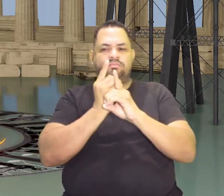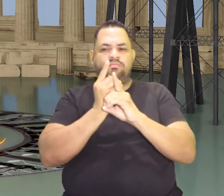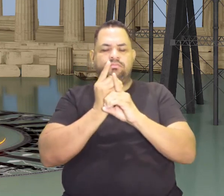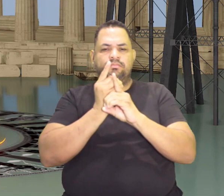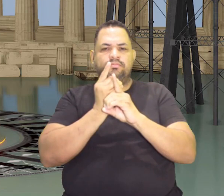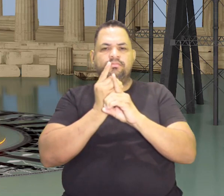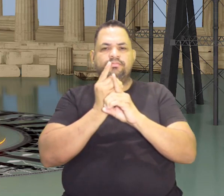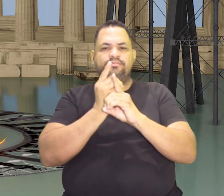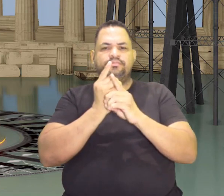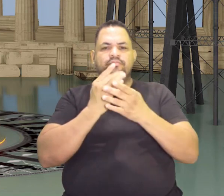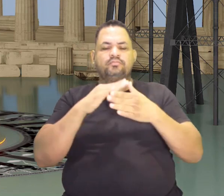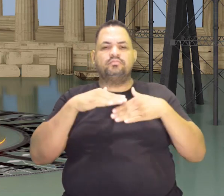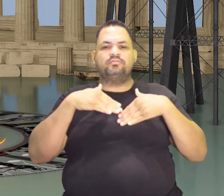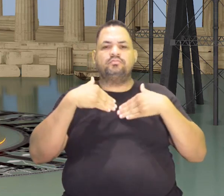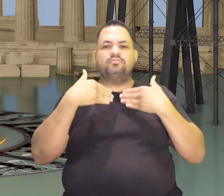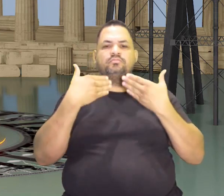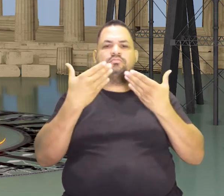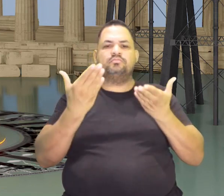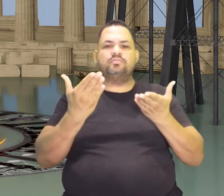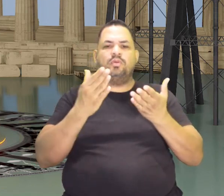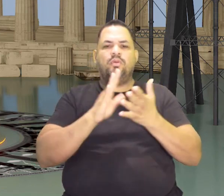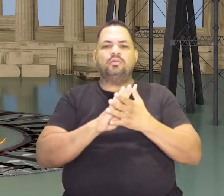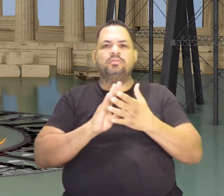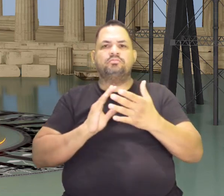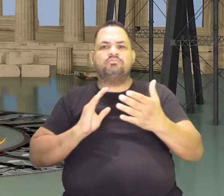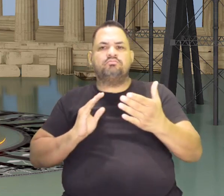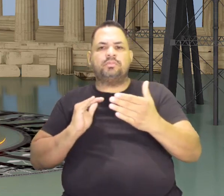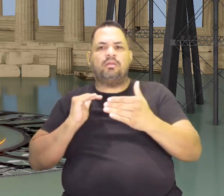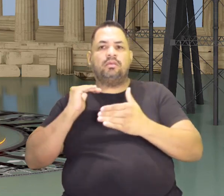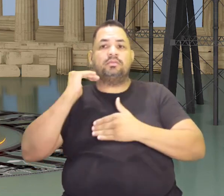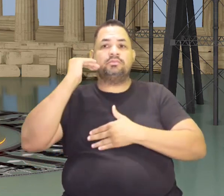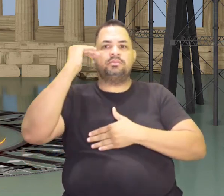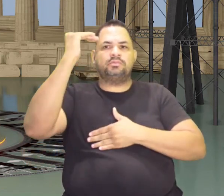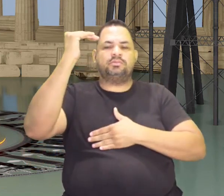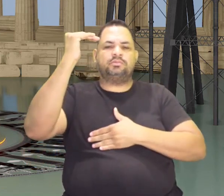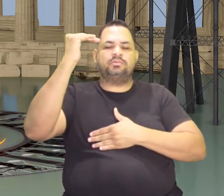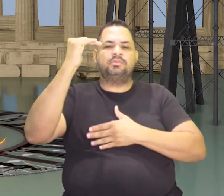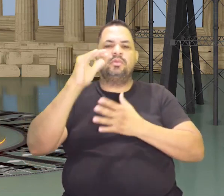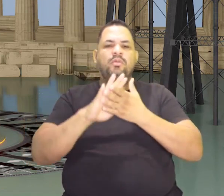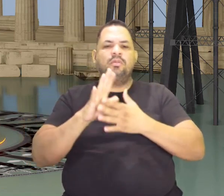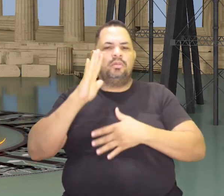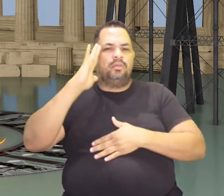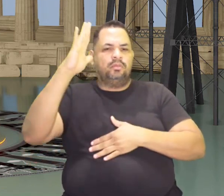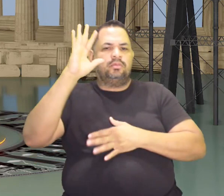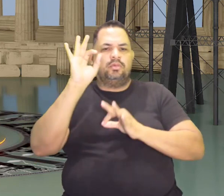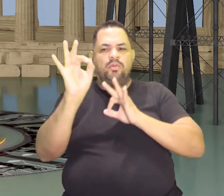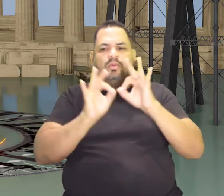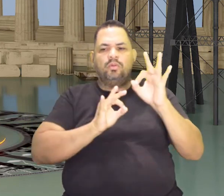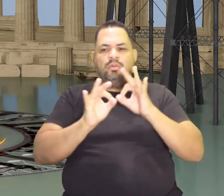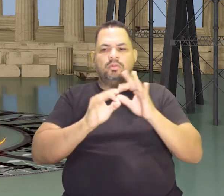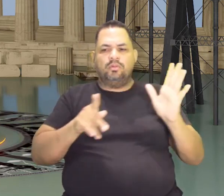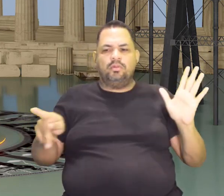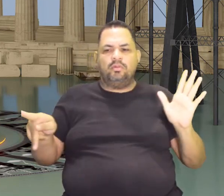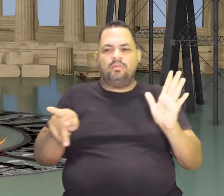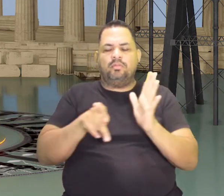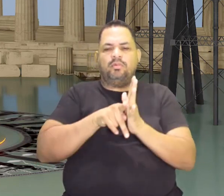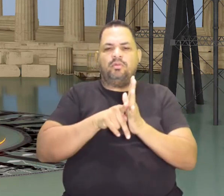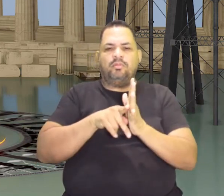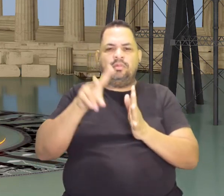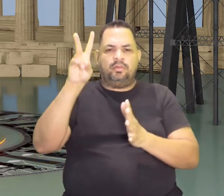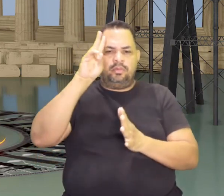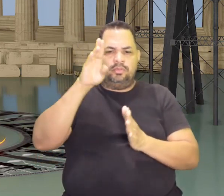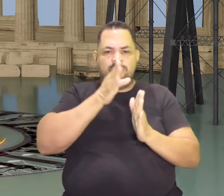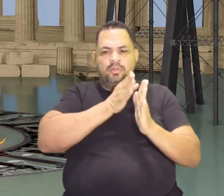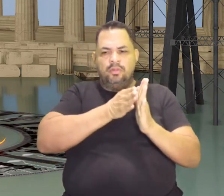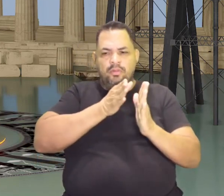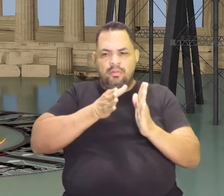perspectiva, ou seja, e quando eu realizar meu sonho lá na frente, ou não, eu construí uma história. Tem uma linha do tempo aí.